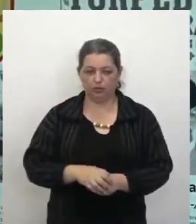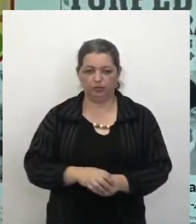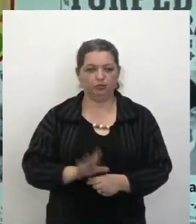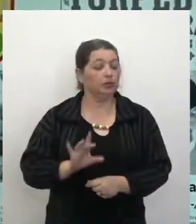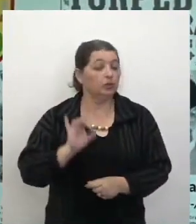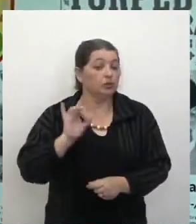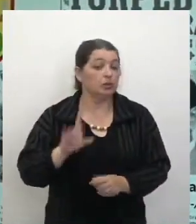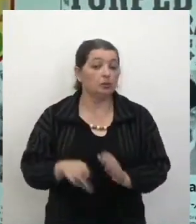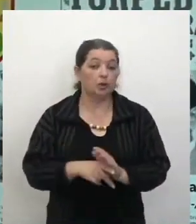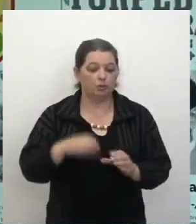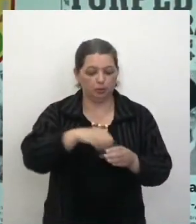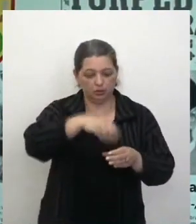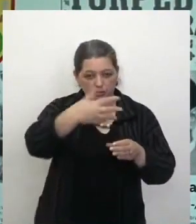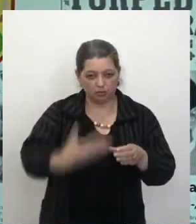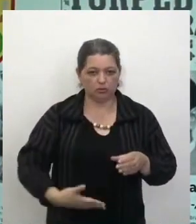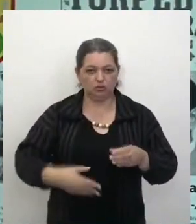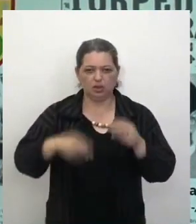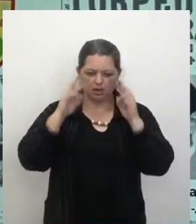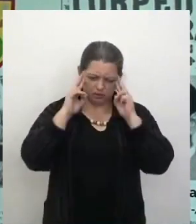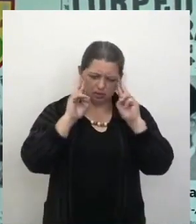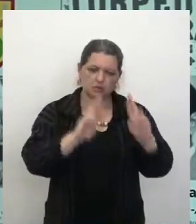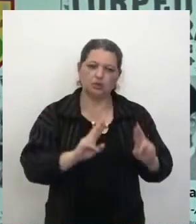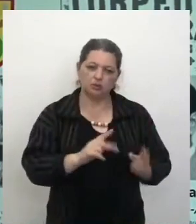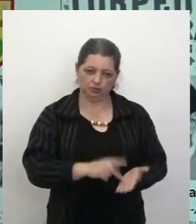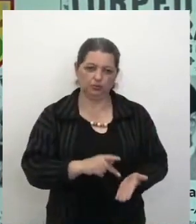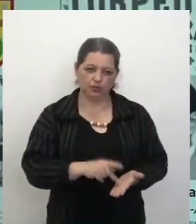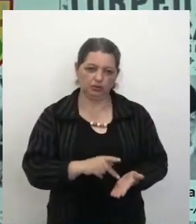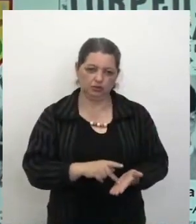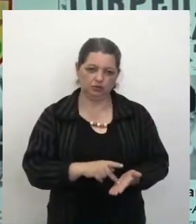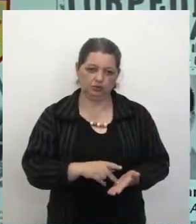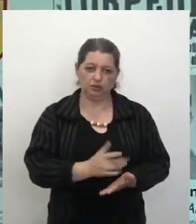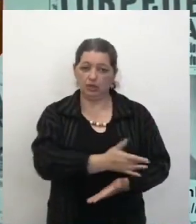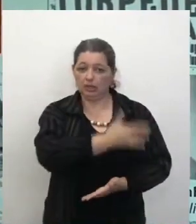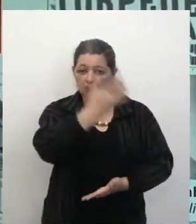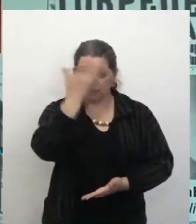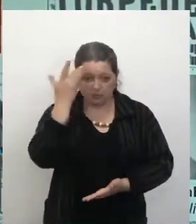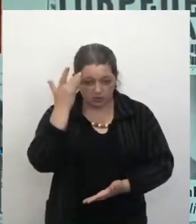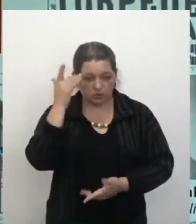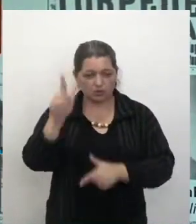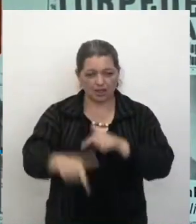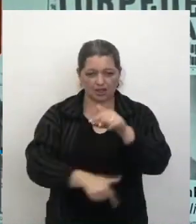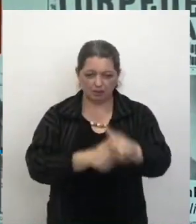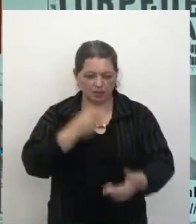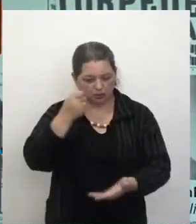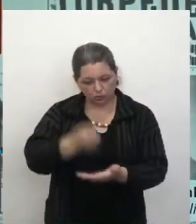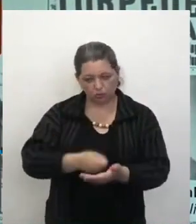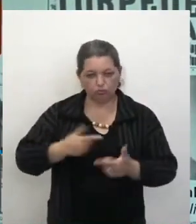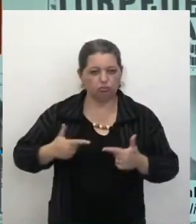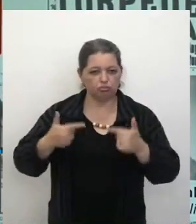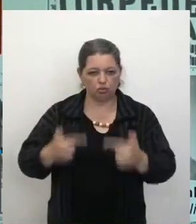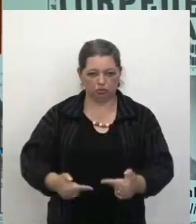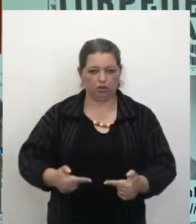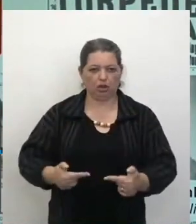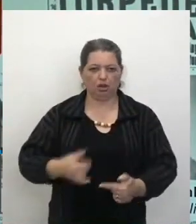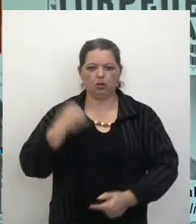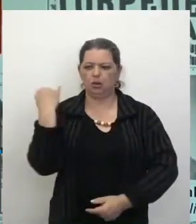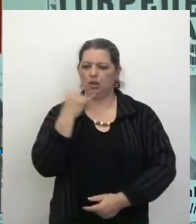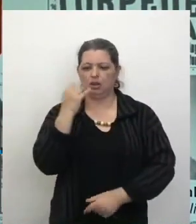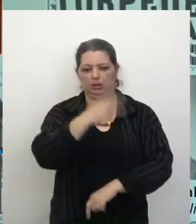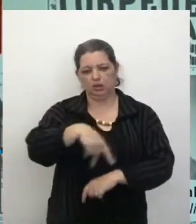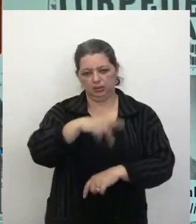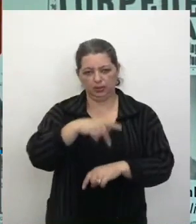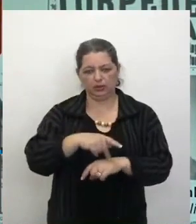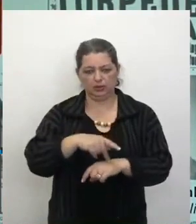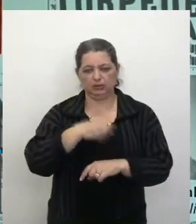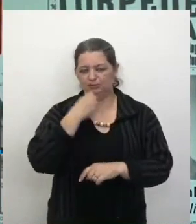desse conteúdo mas o meu respeito sincero aos Pracinhas aos aviadores que lutaram na Itália e mandaram